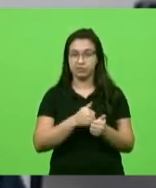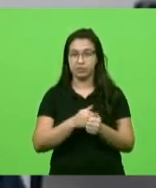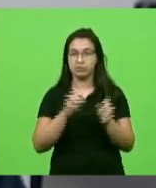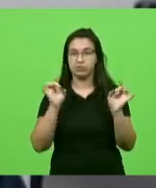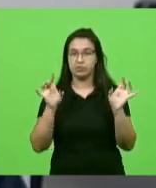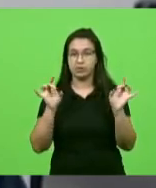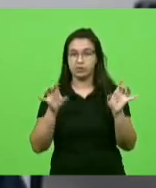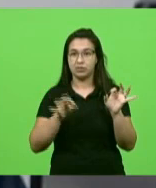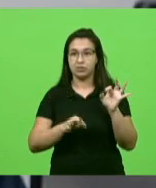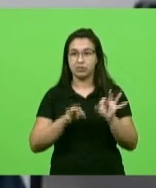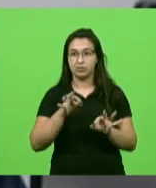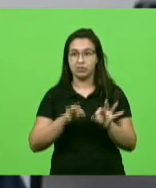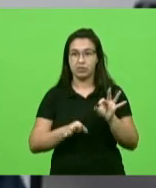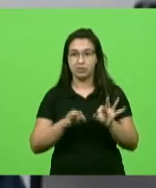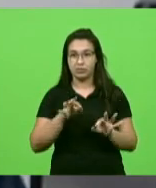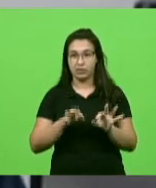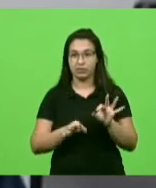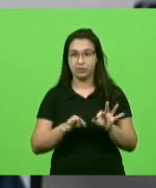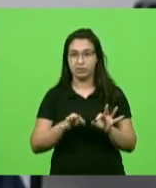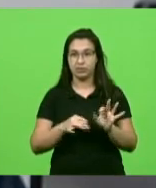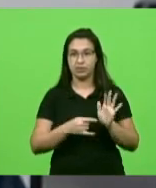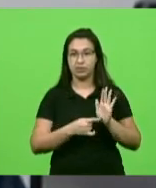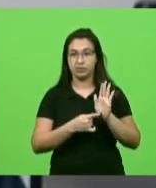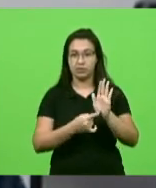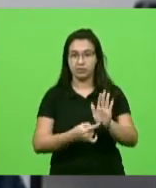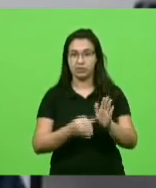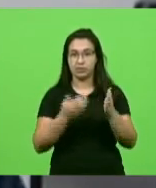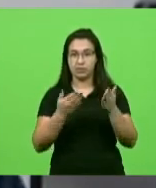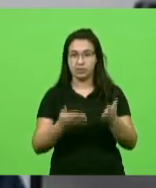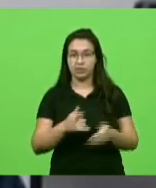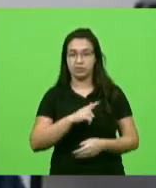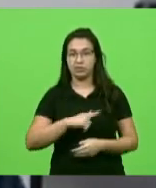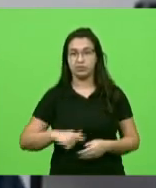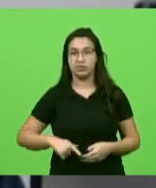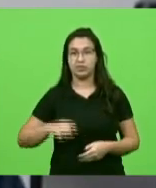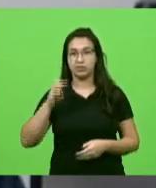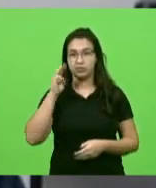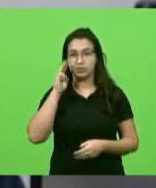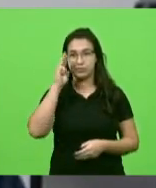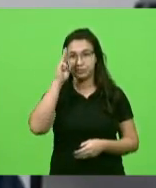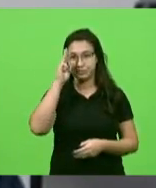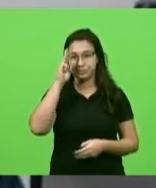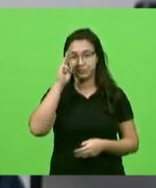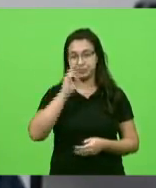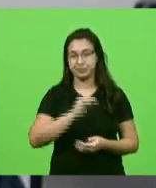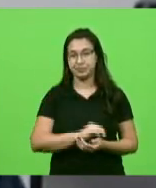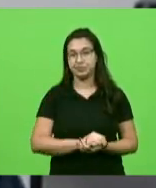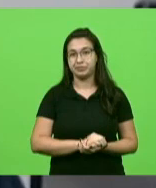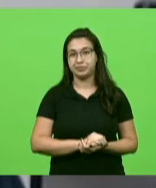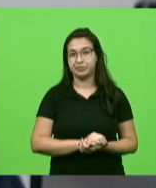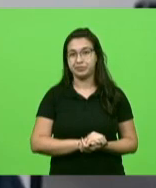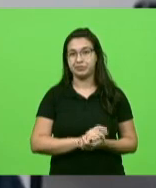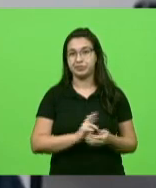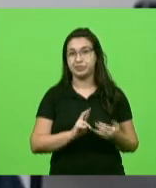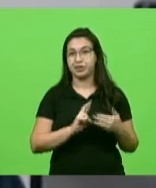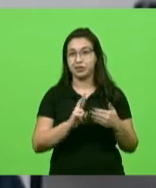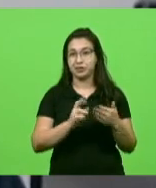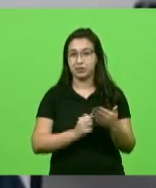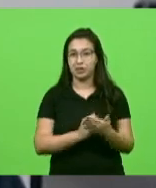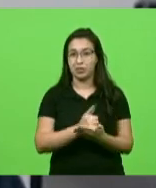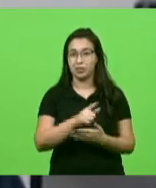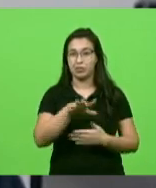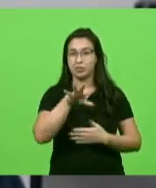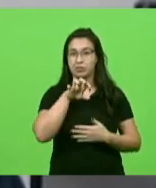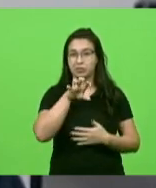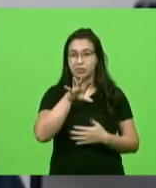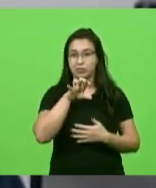especial de julgamento a denúncia formulada acontecer isso com o governador do Estado de Santa Catarina Carlos Moisés da Silva em relação à aquisição